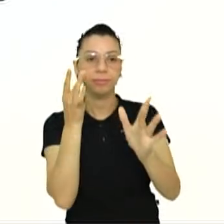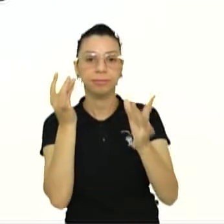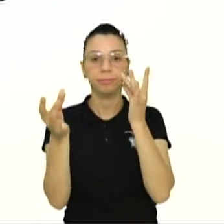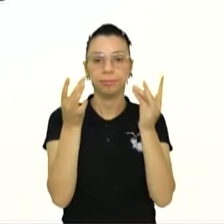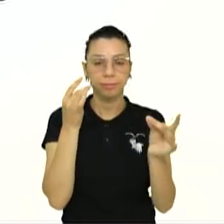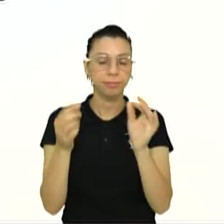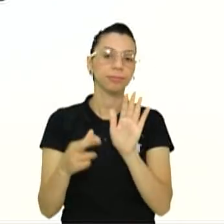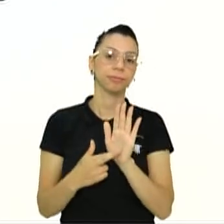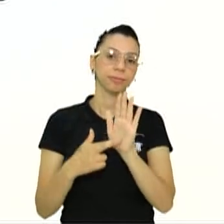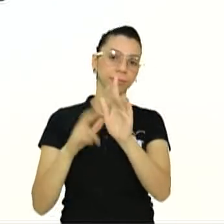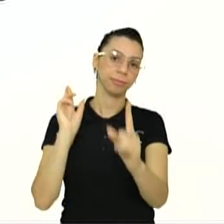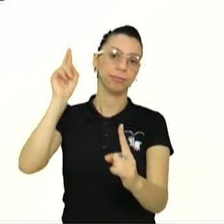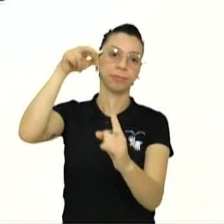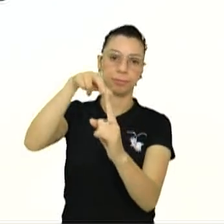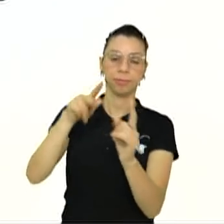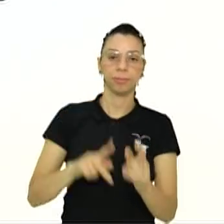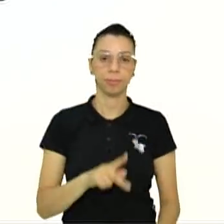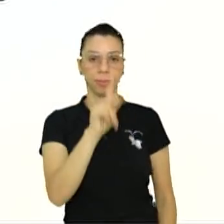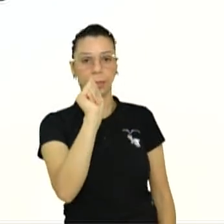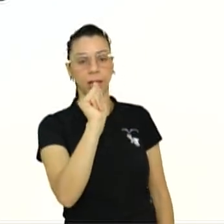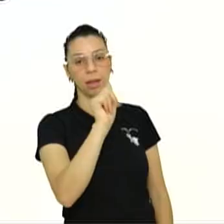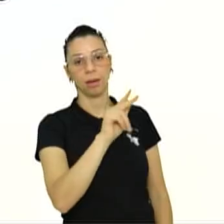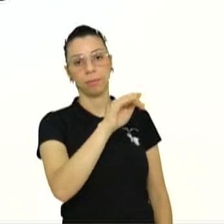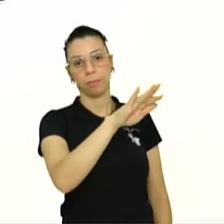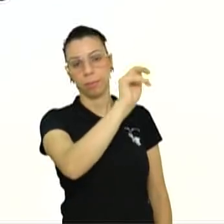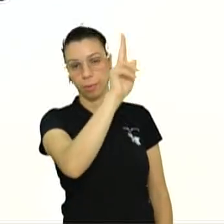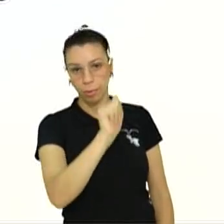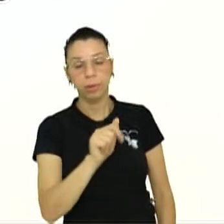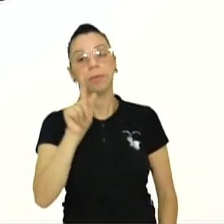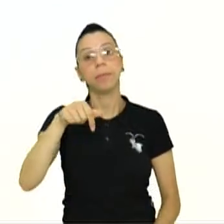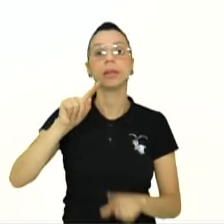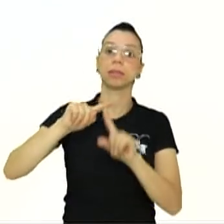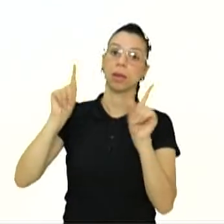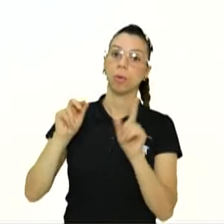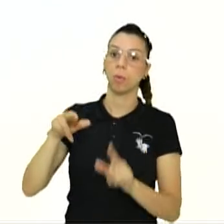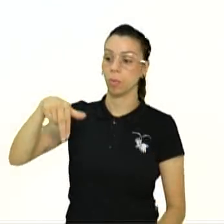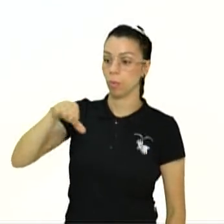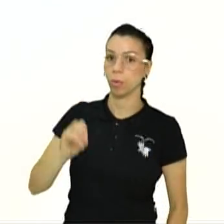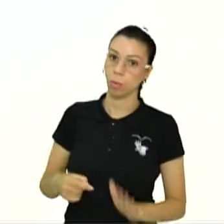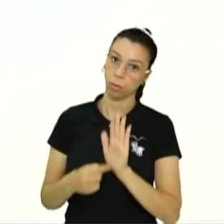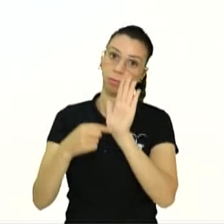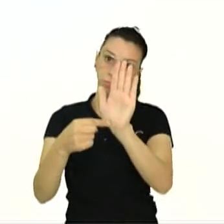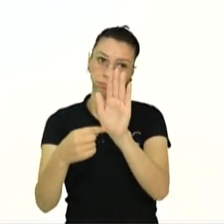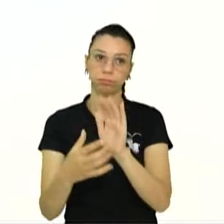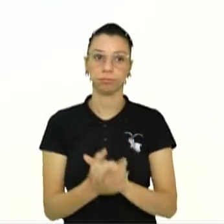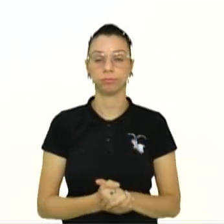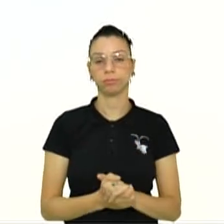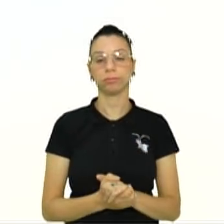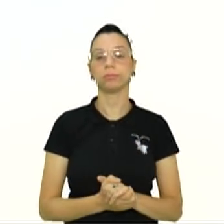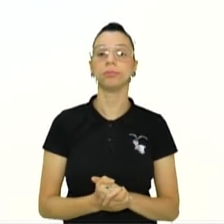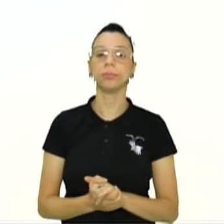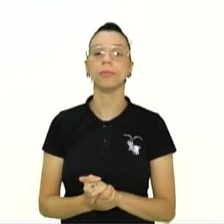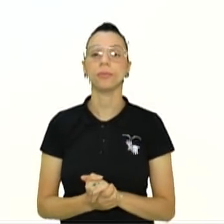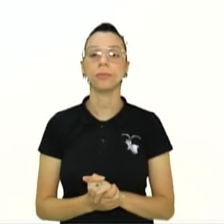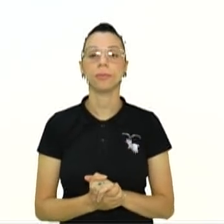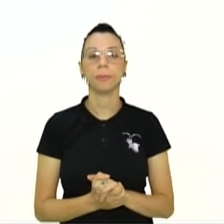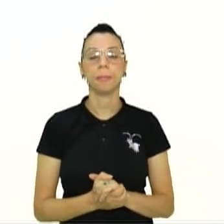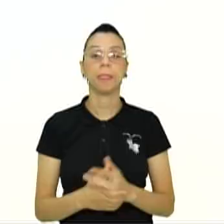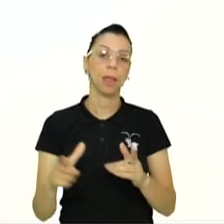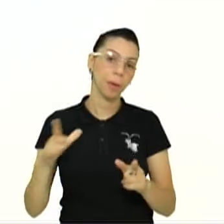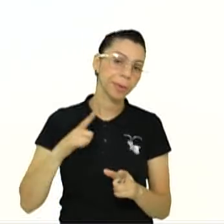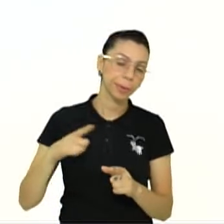fiz referência do kabuki, mas é o No que são apresentadas. Então aqui vocês têm uma imagem